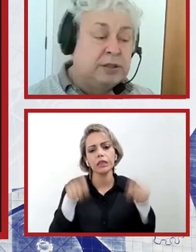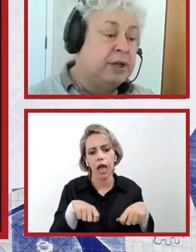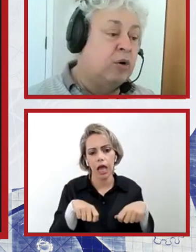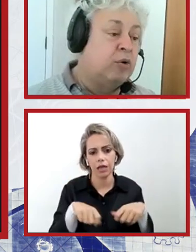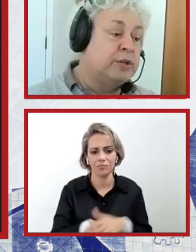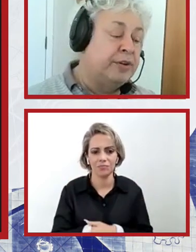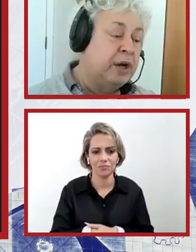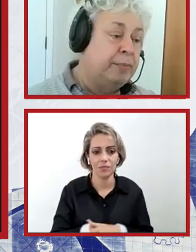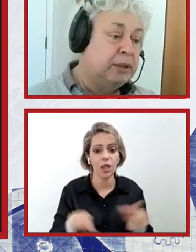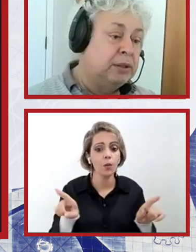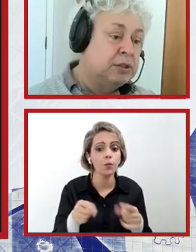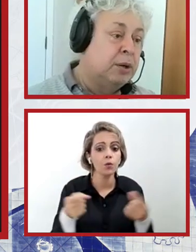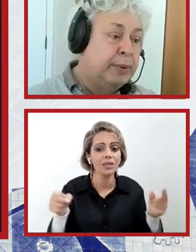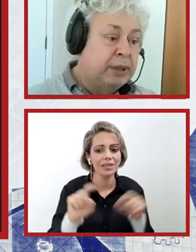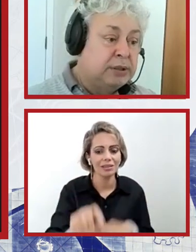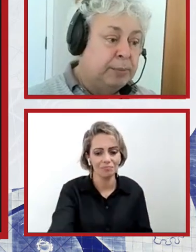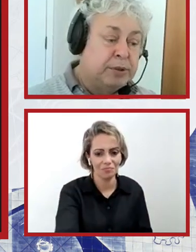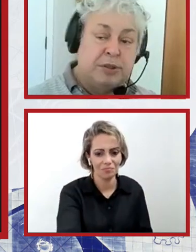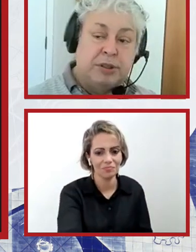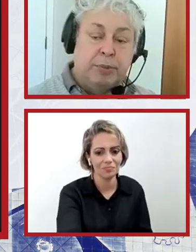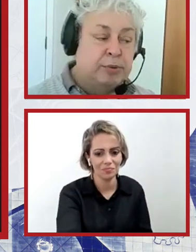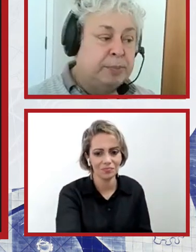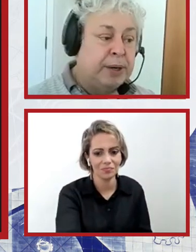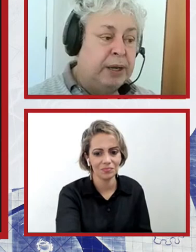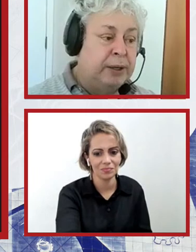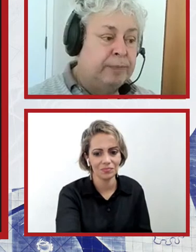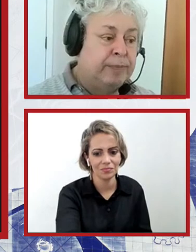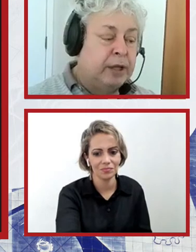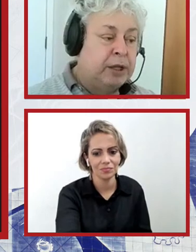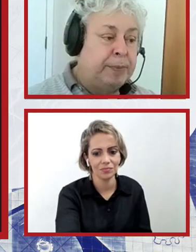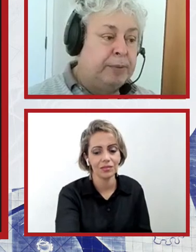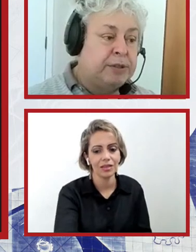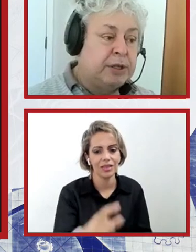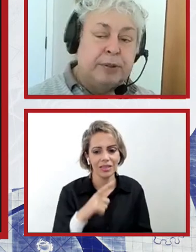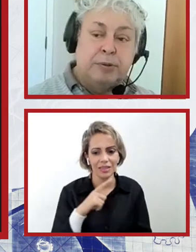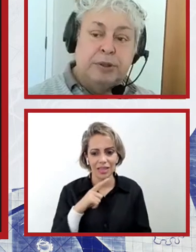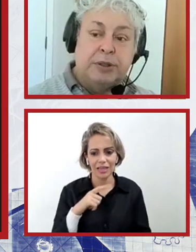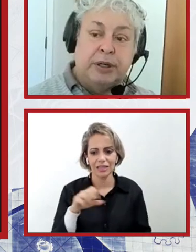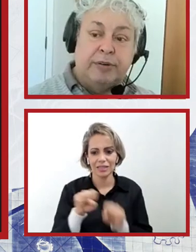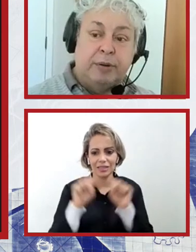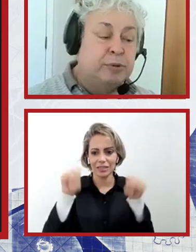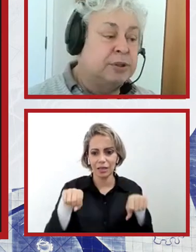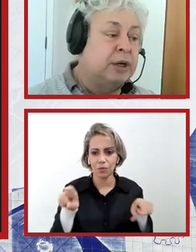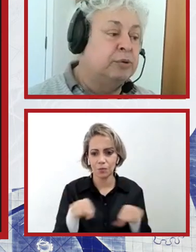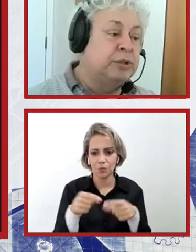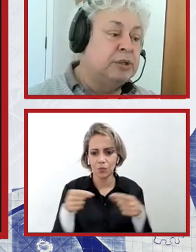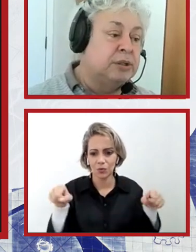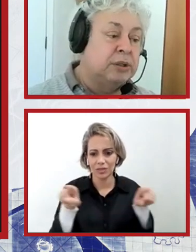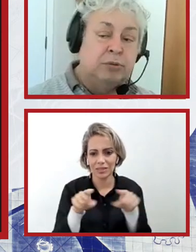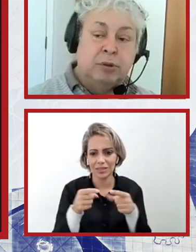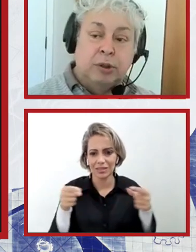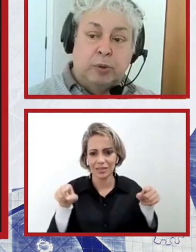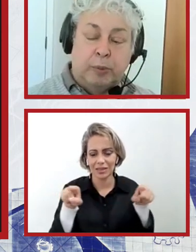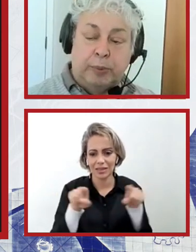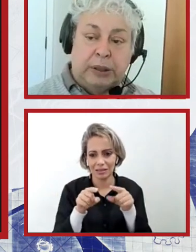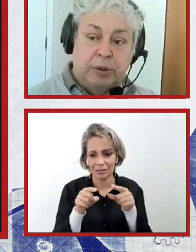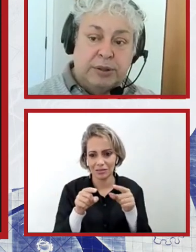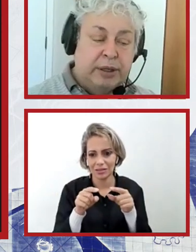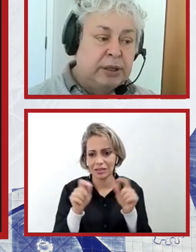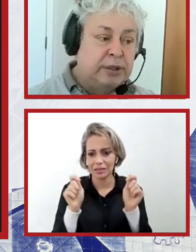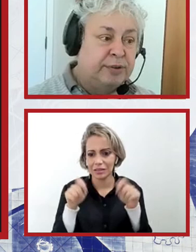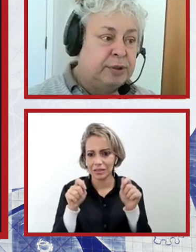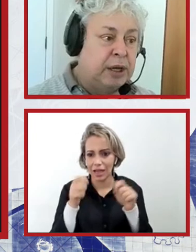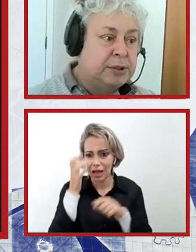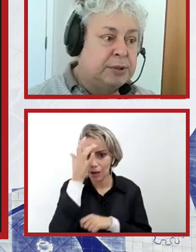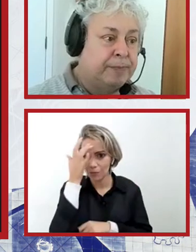música. Existem algumas ferramentas, por exemplo, o sistema MuseBraille, que permite que a pessoa escreva música utilizando o